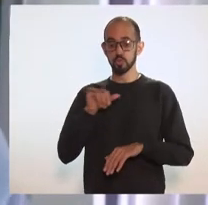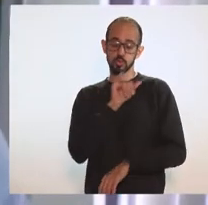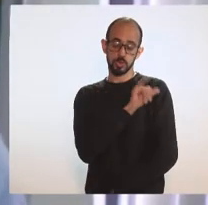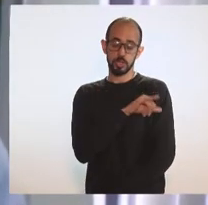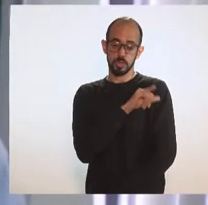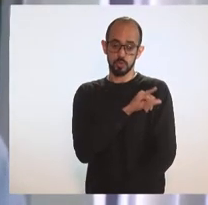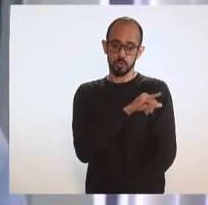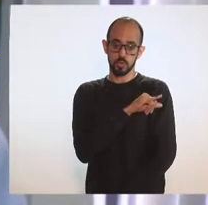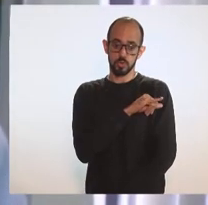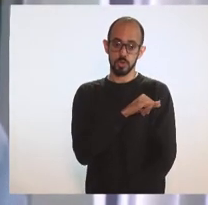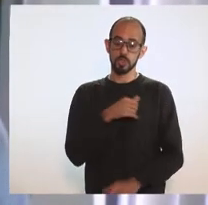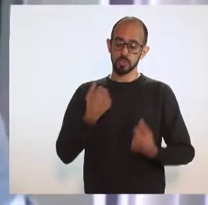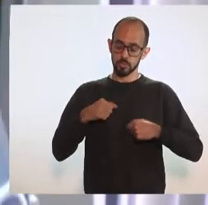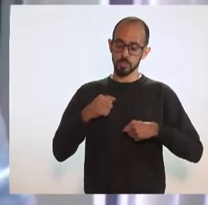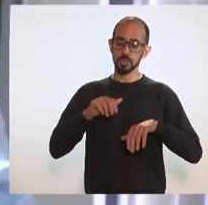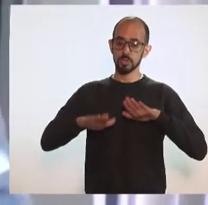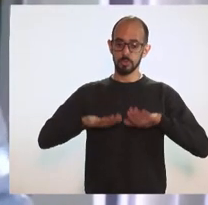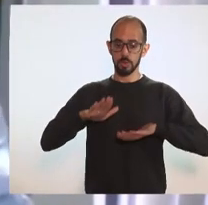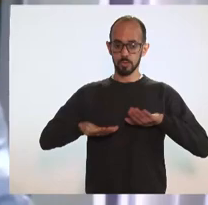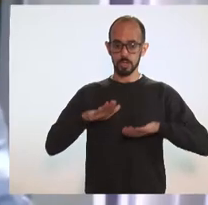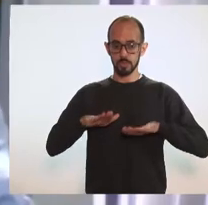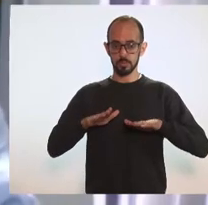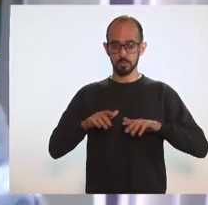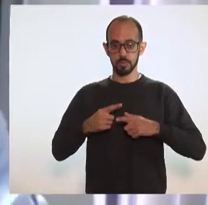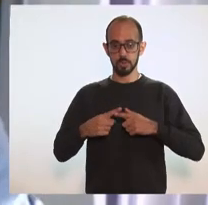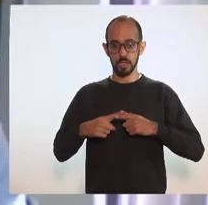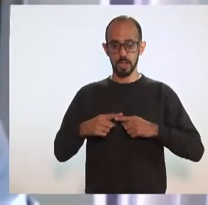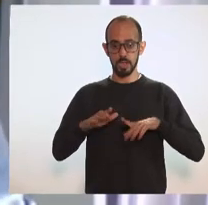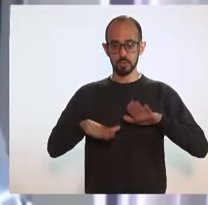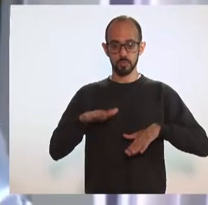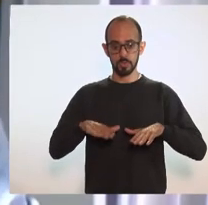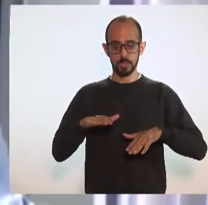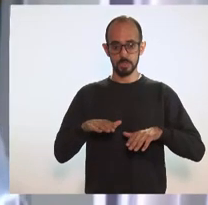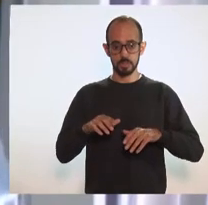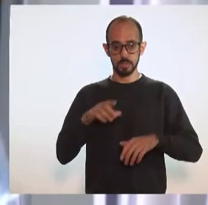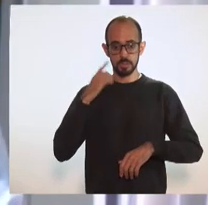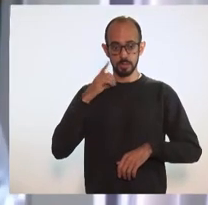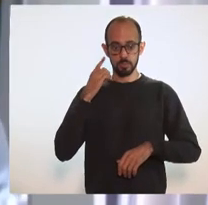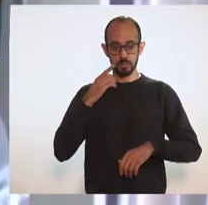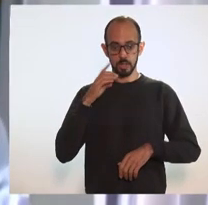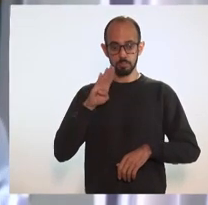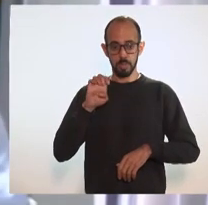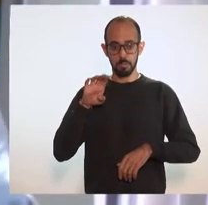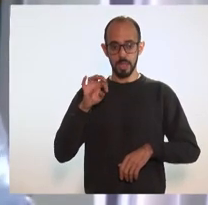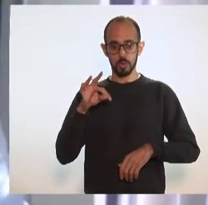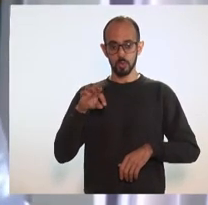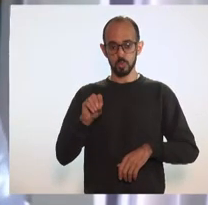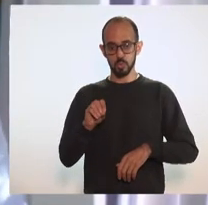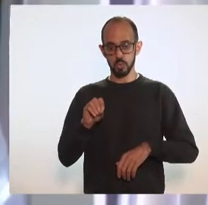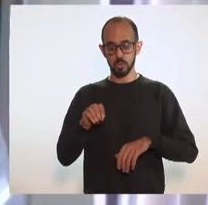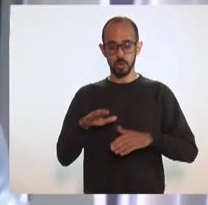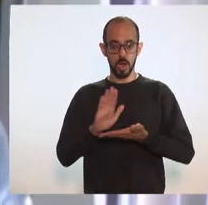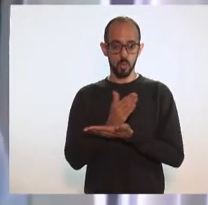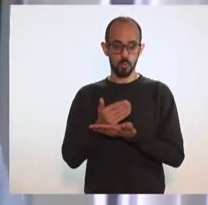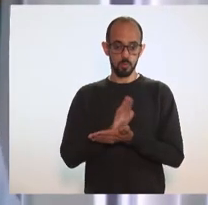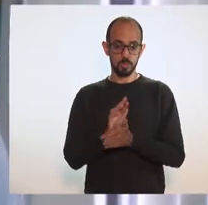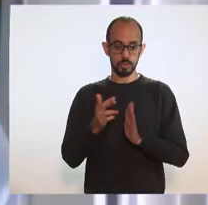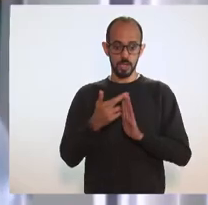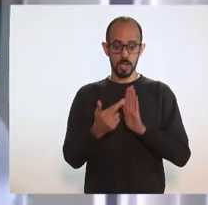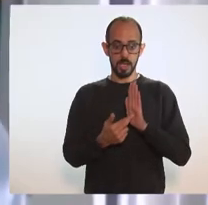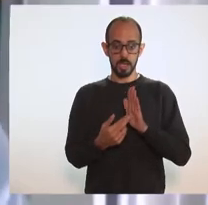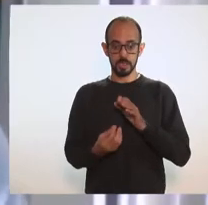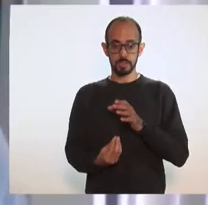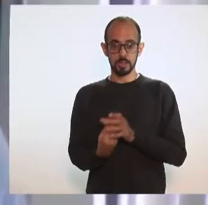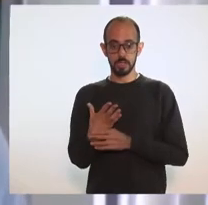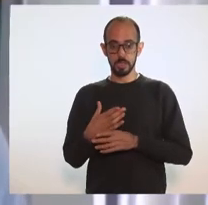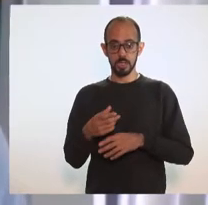isso com muito cuidado que as vezes é deixado aberto determinadas normas geram arrecadação Mas podem